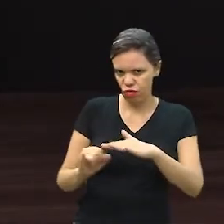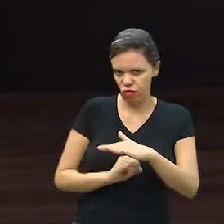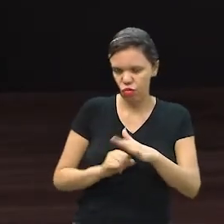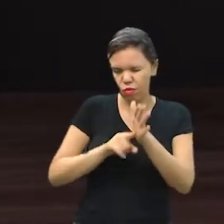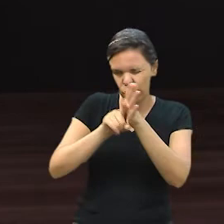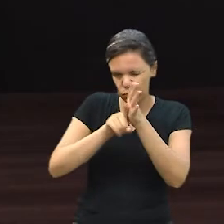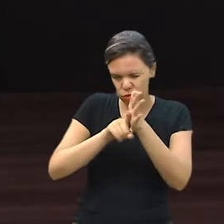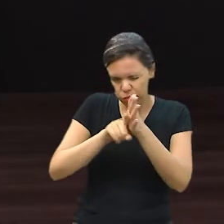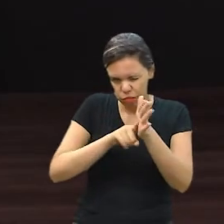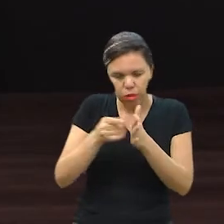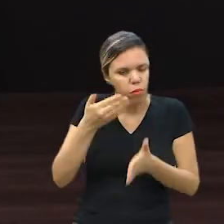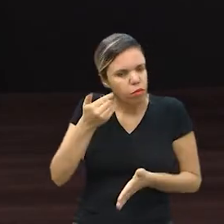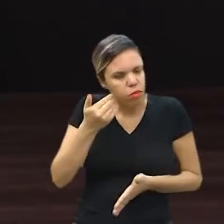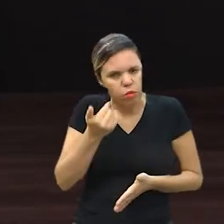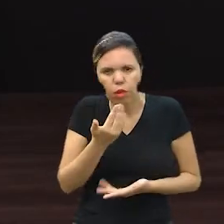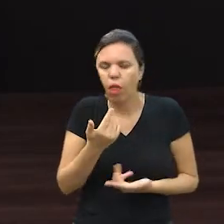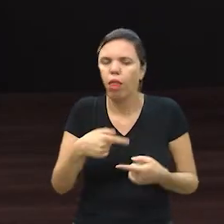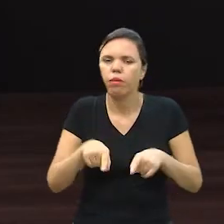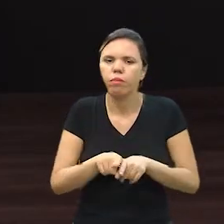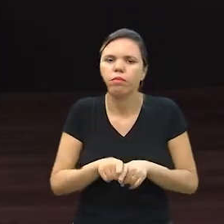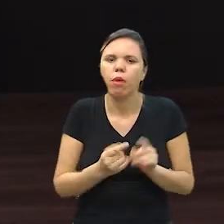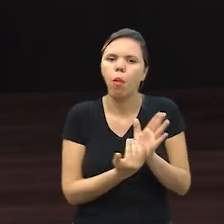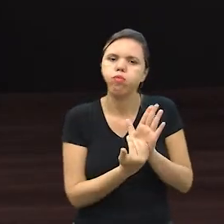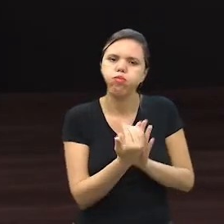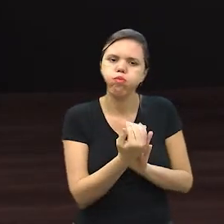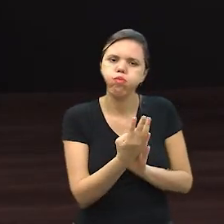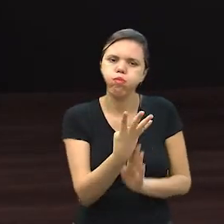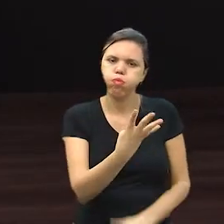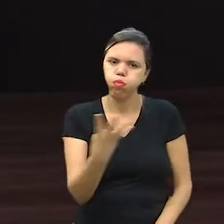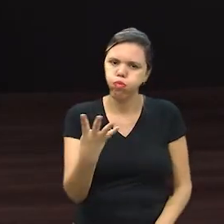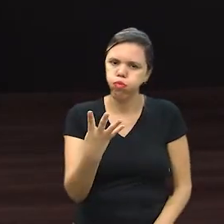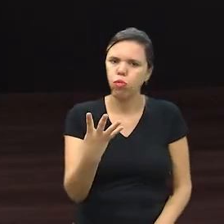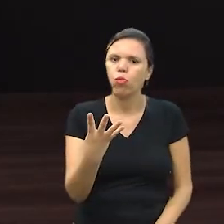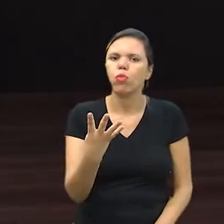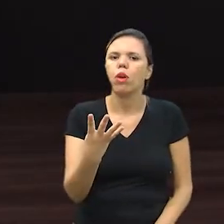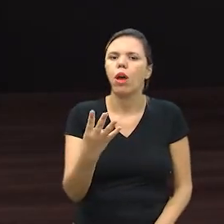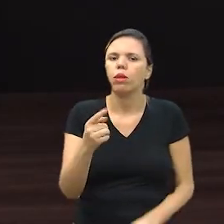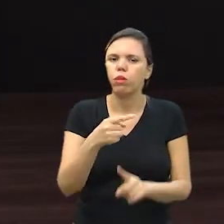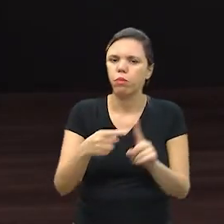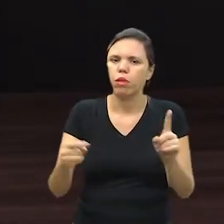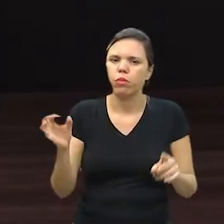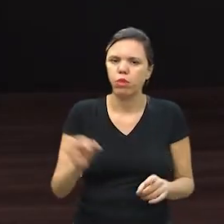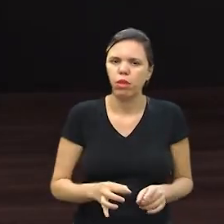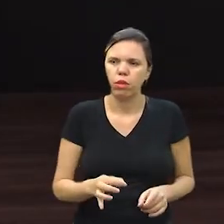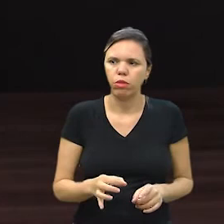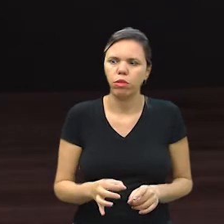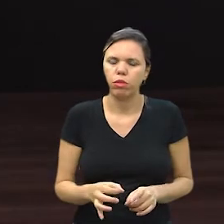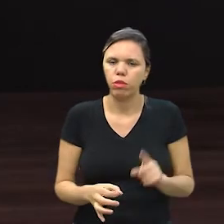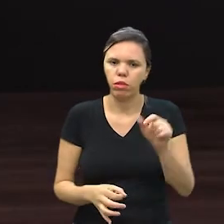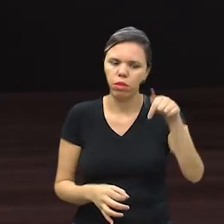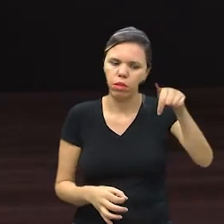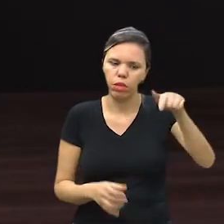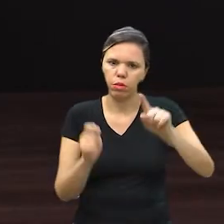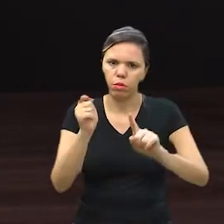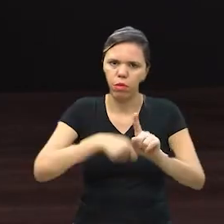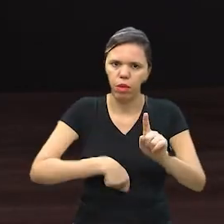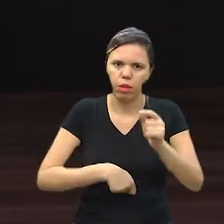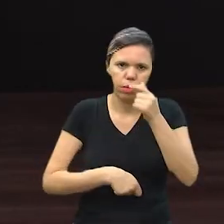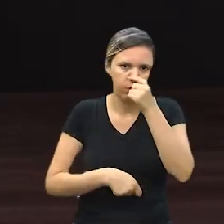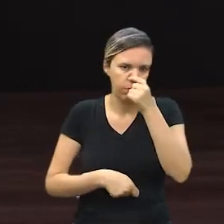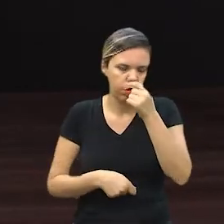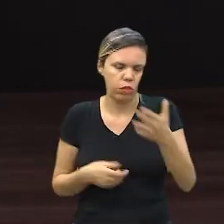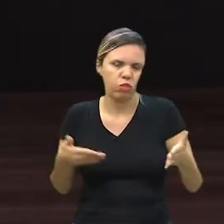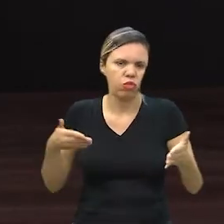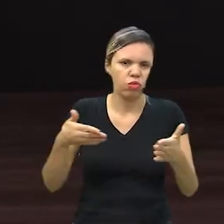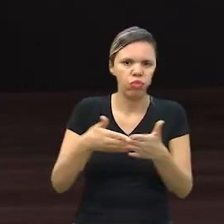sobre o consumo de orgânicos e constatou um aumento de 44,5% nos 7 meses primeiros